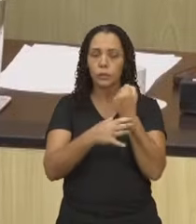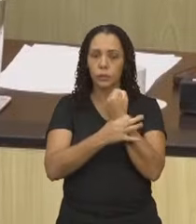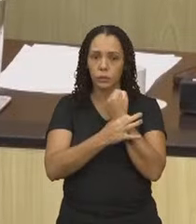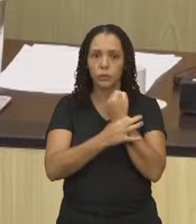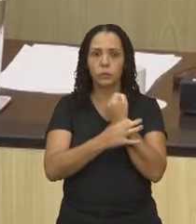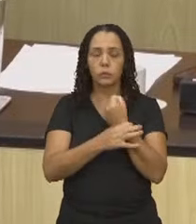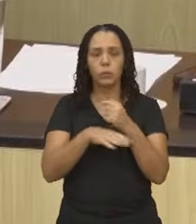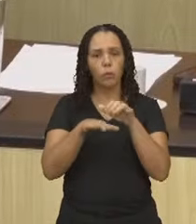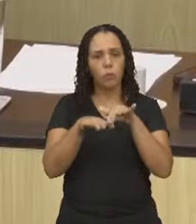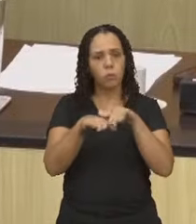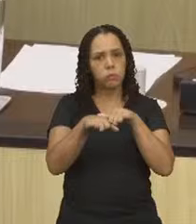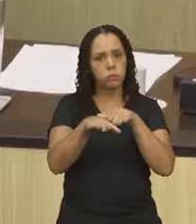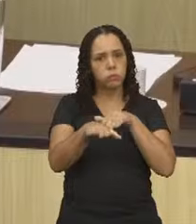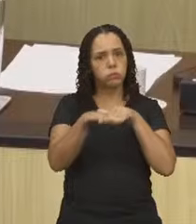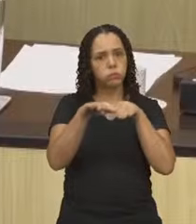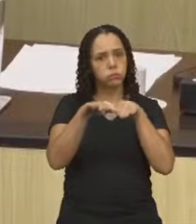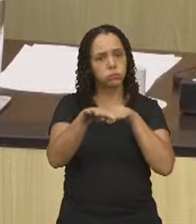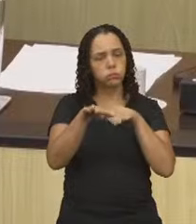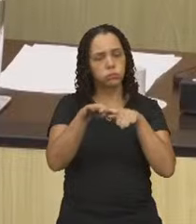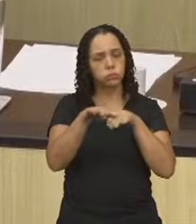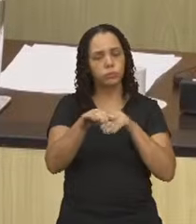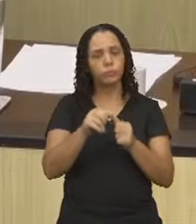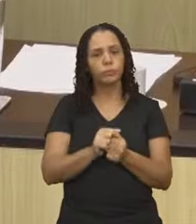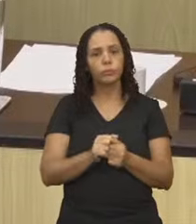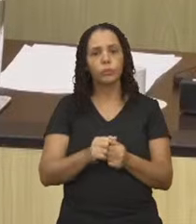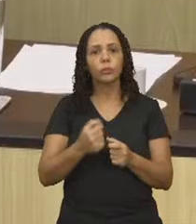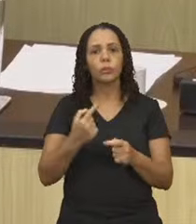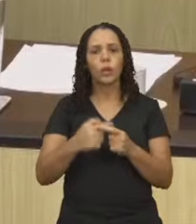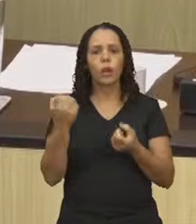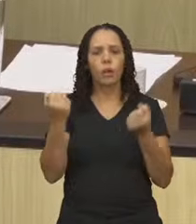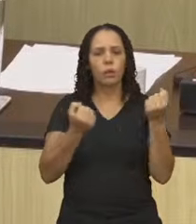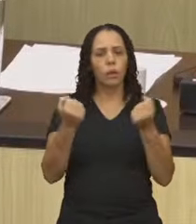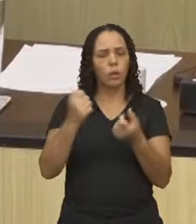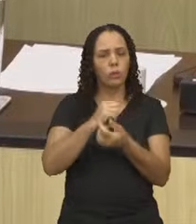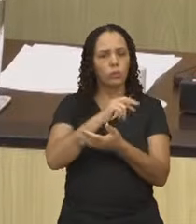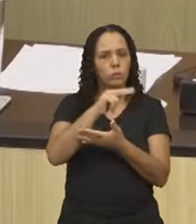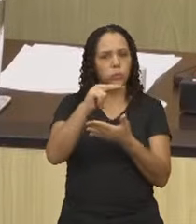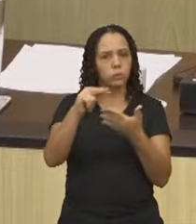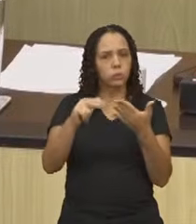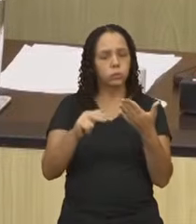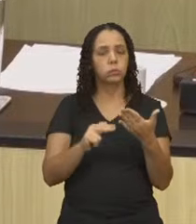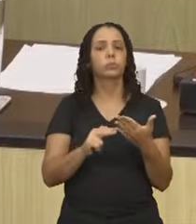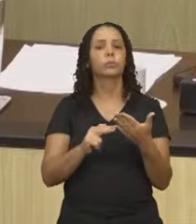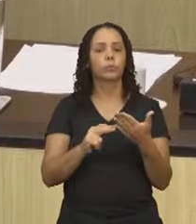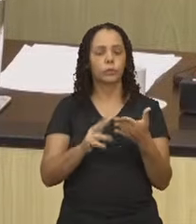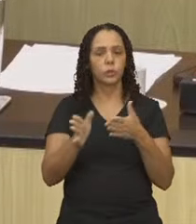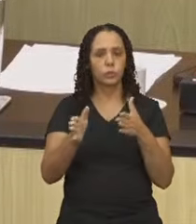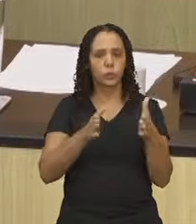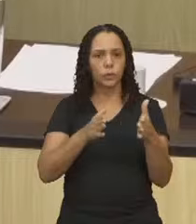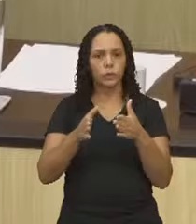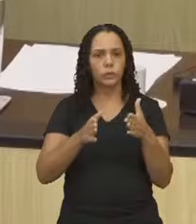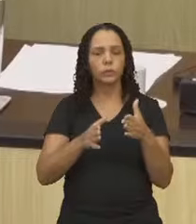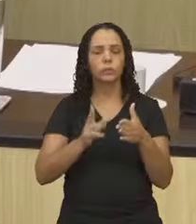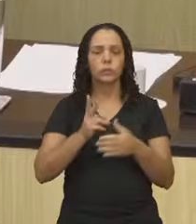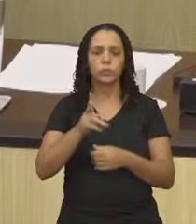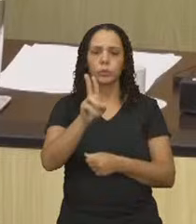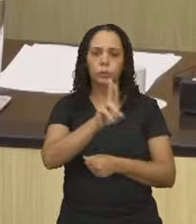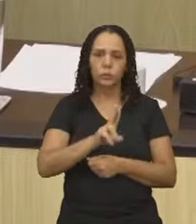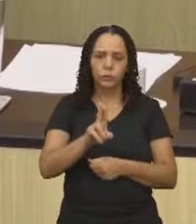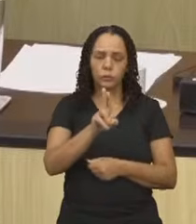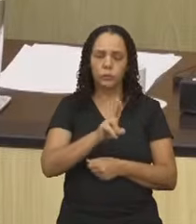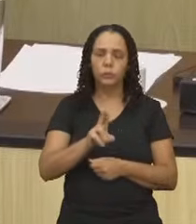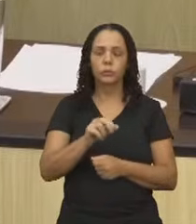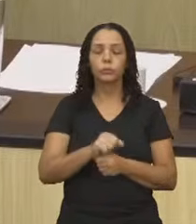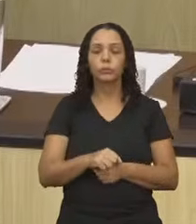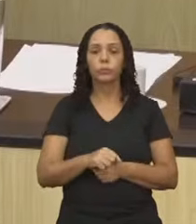ao tráfego, considerando o alto volume de veículos e a relevância do acesso para a comunidade. Ressaltamos